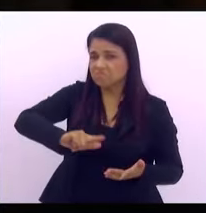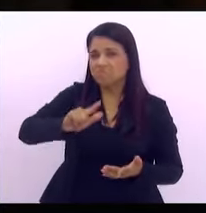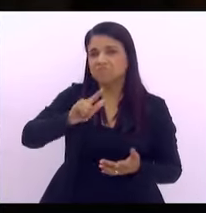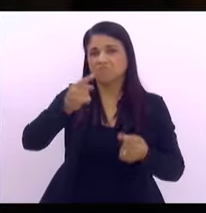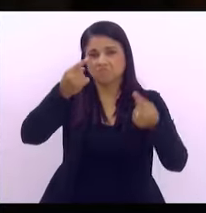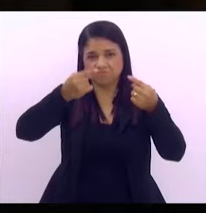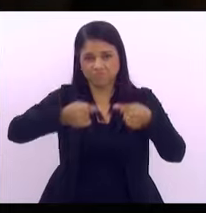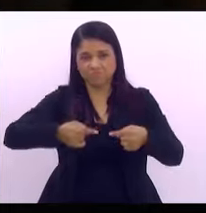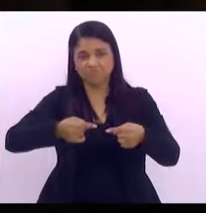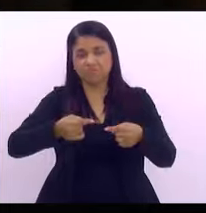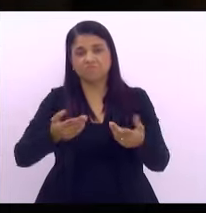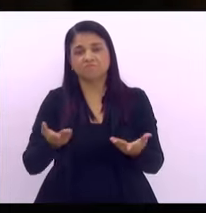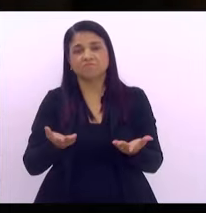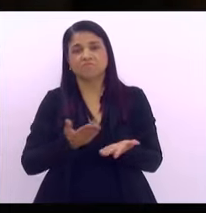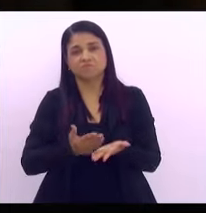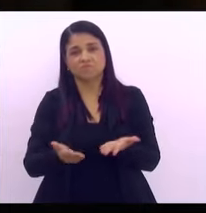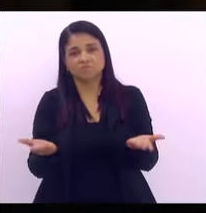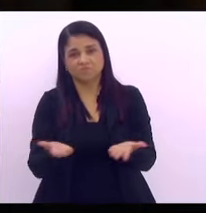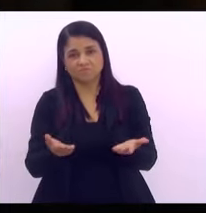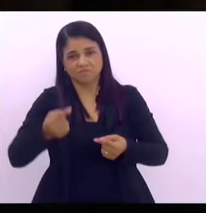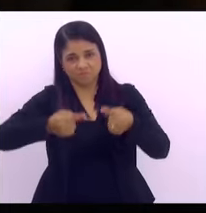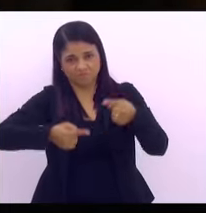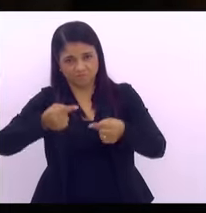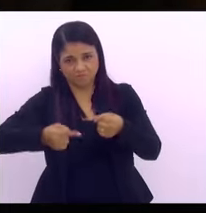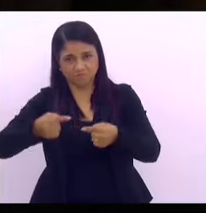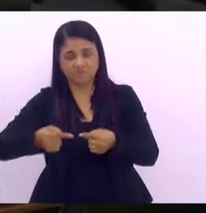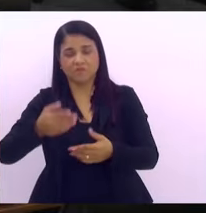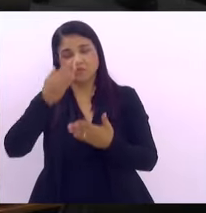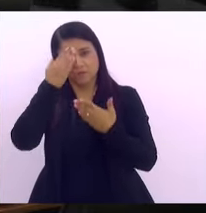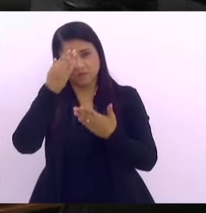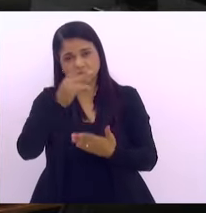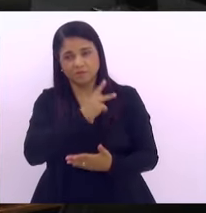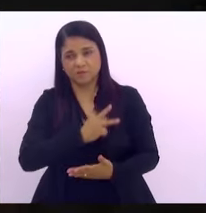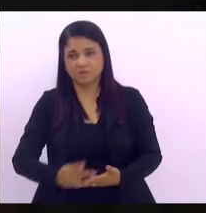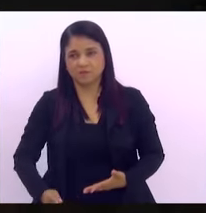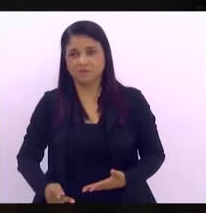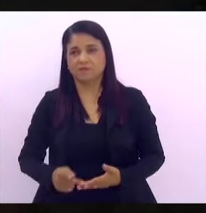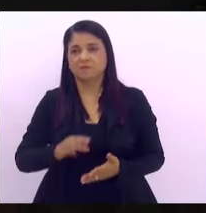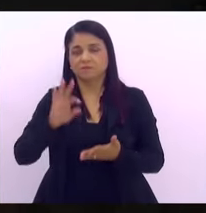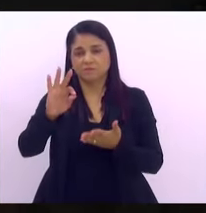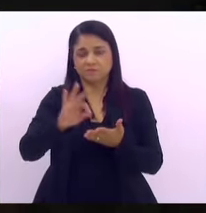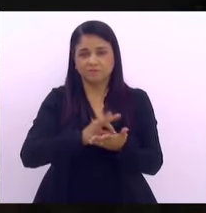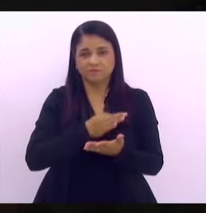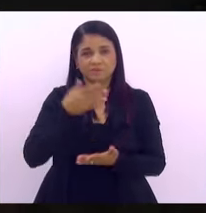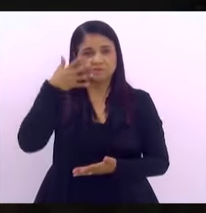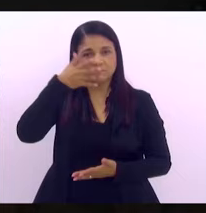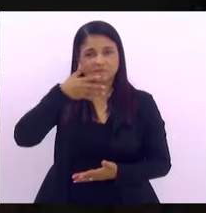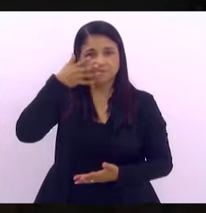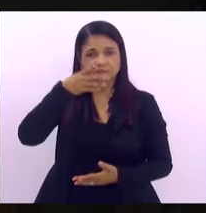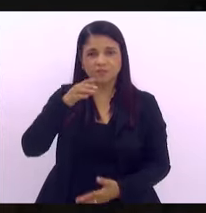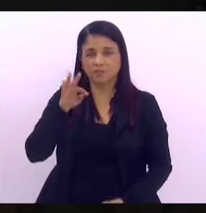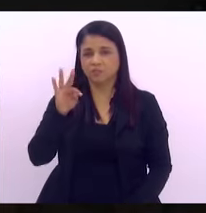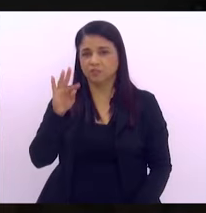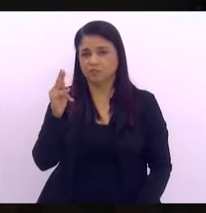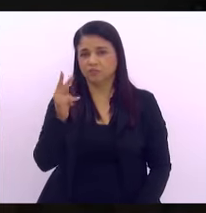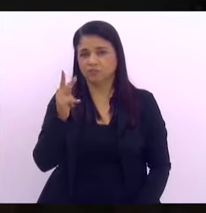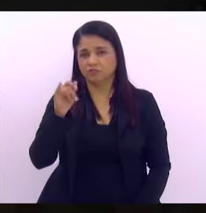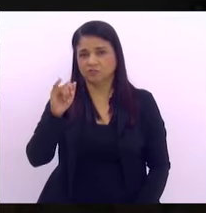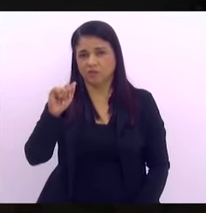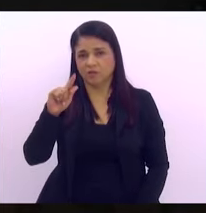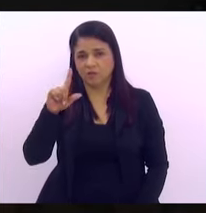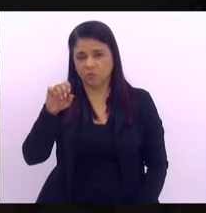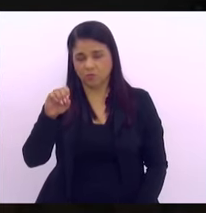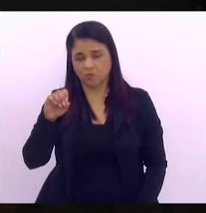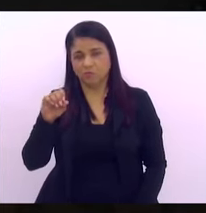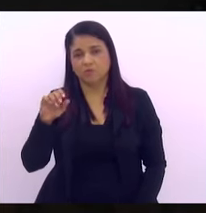batalha só começou. Muito obrigada, presidenta. Próximo orador inscrito é o nobre deputado Tiago Rangel. Vossa Excelência dispõe